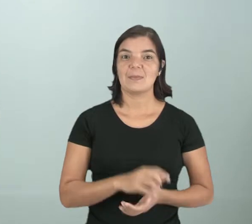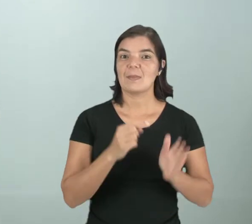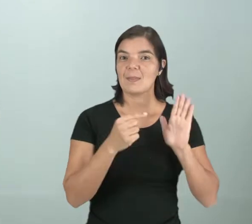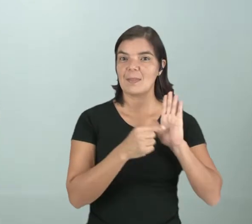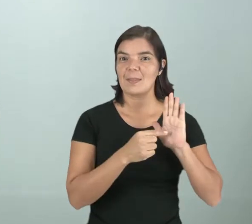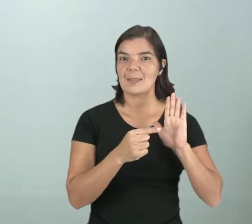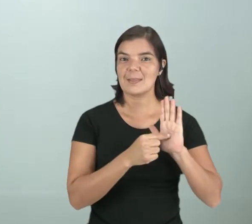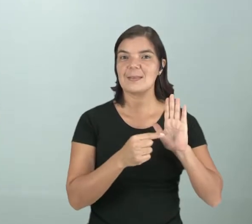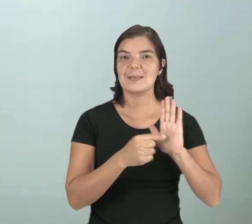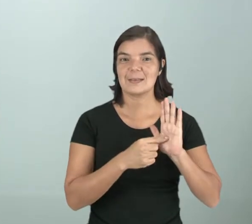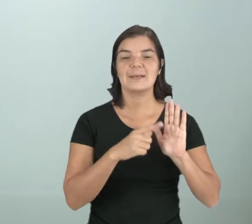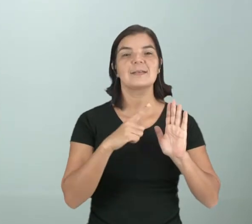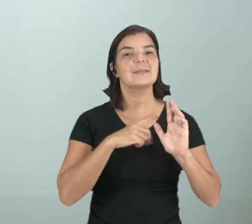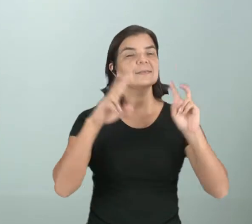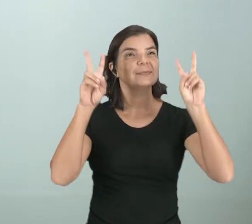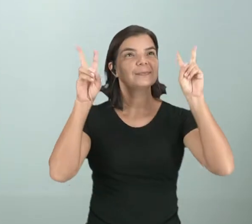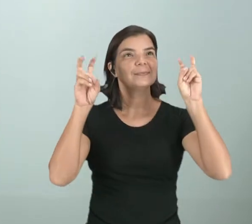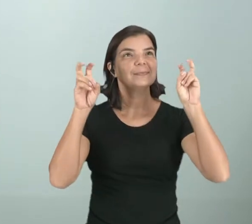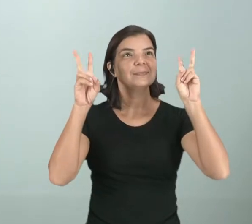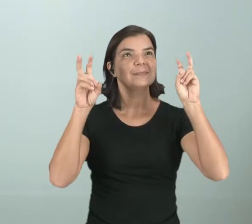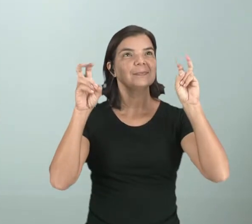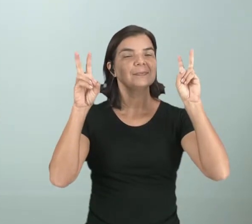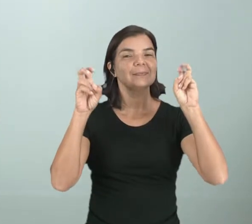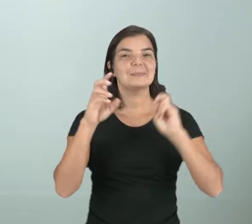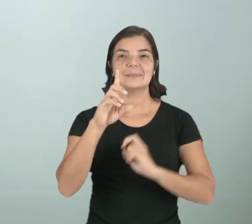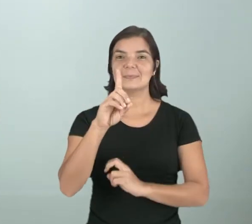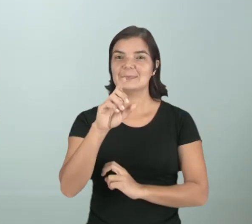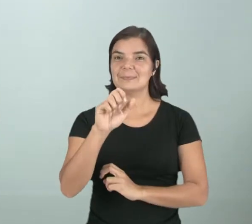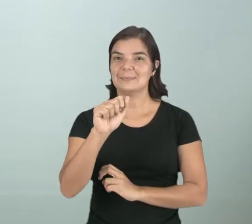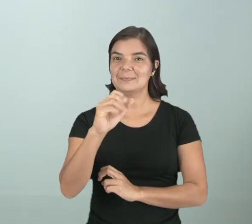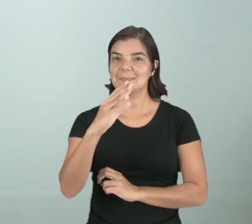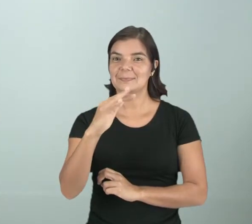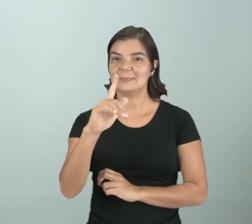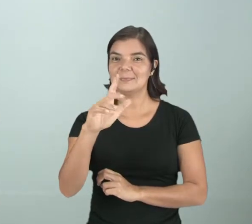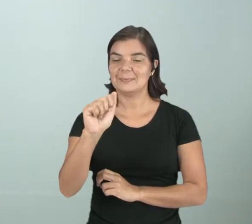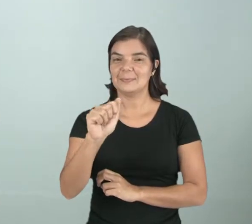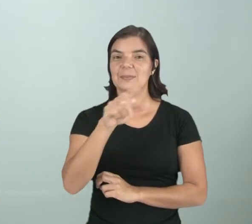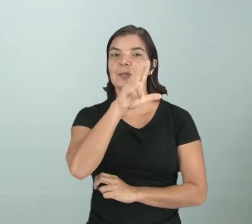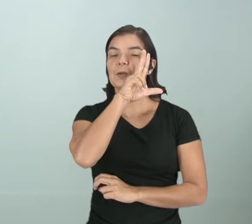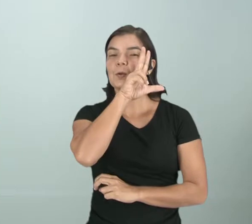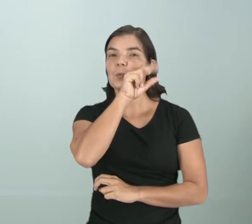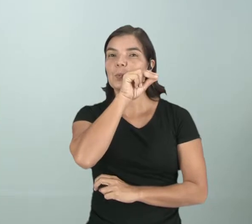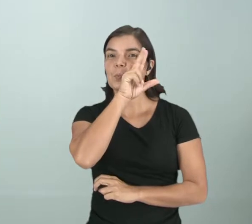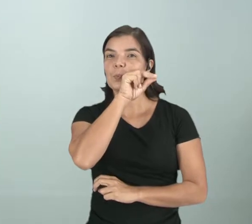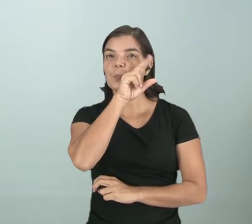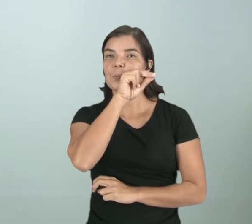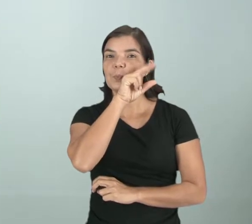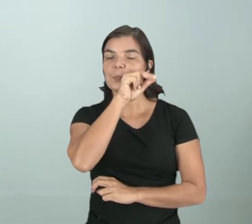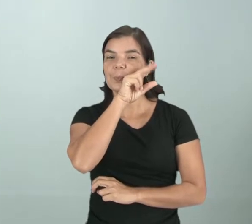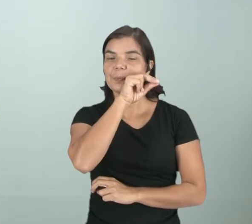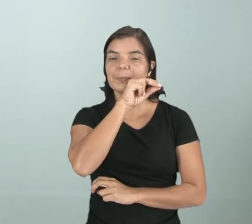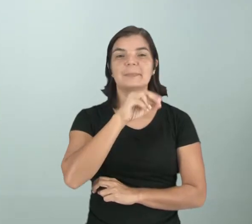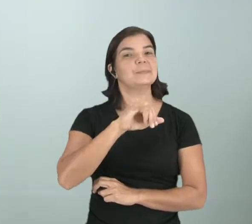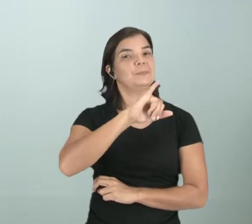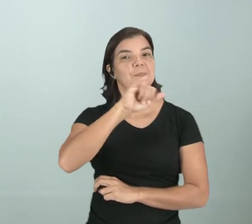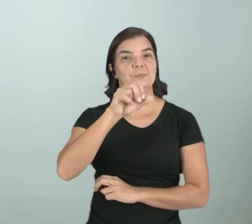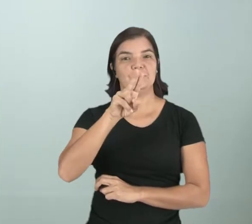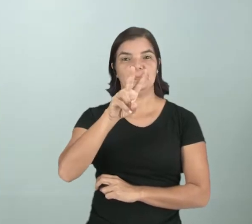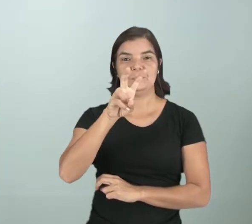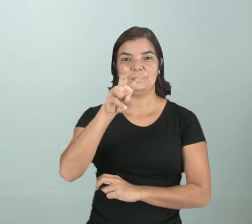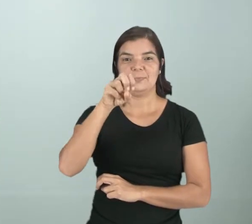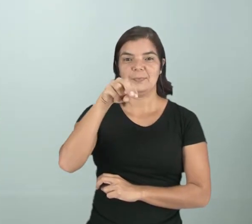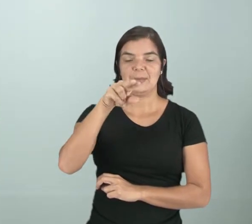Este livro tem o tema Tarsila e o Papagaio Juvenal. Quem escreveu essa história